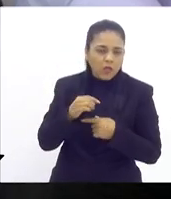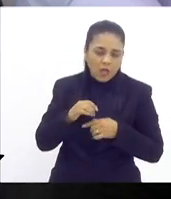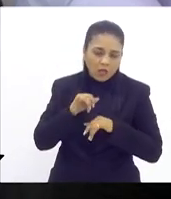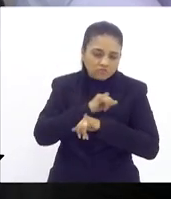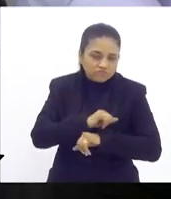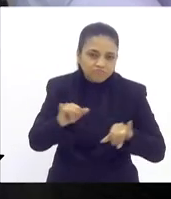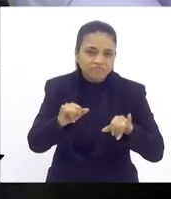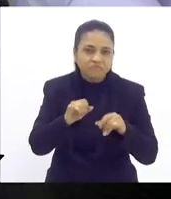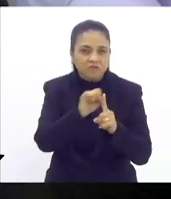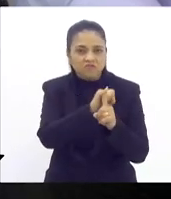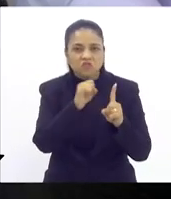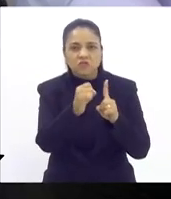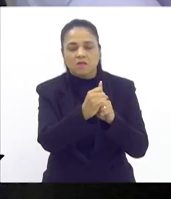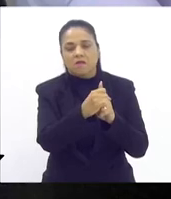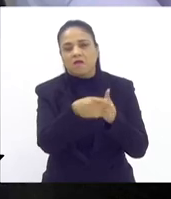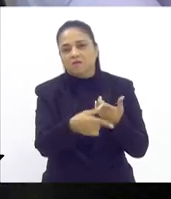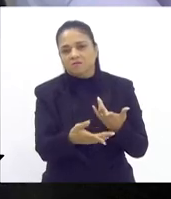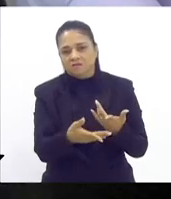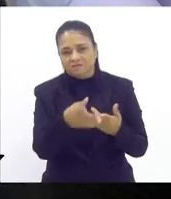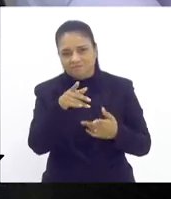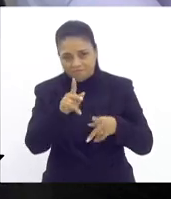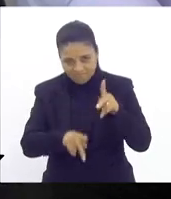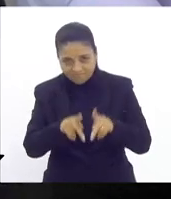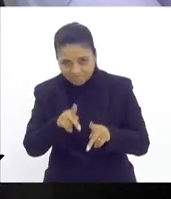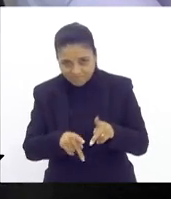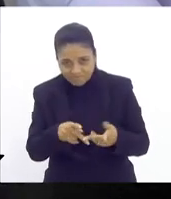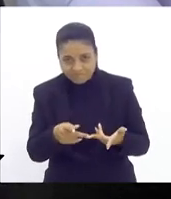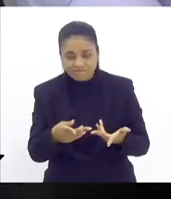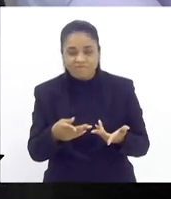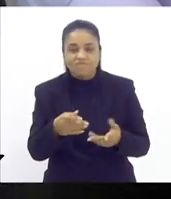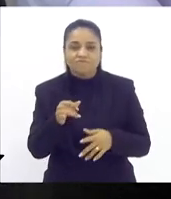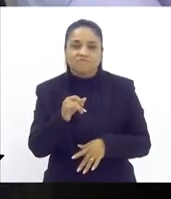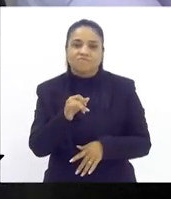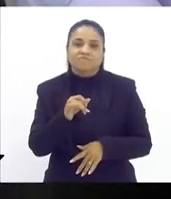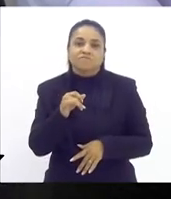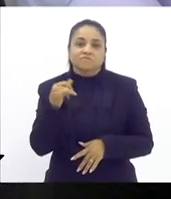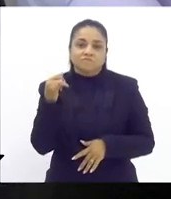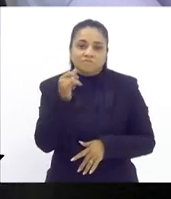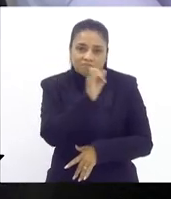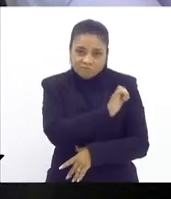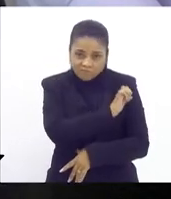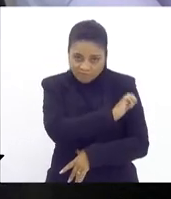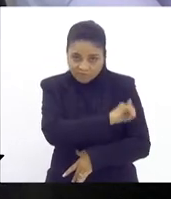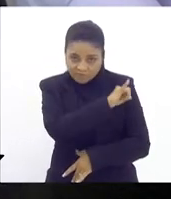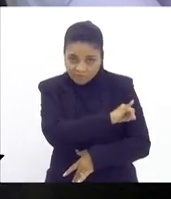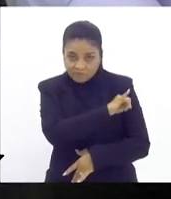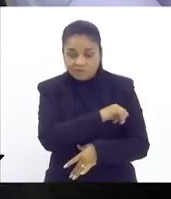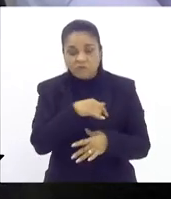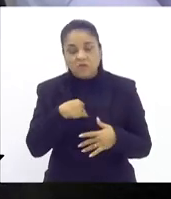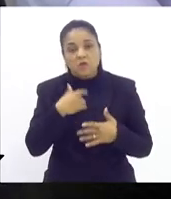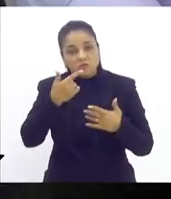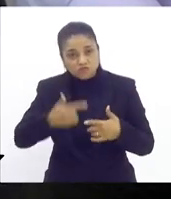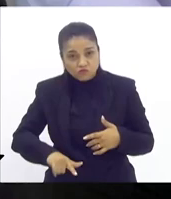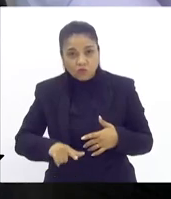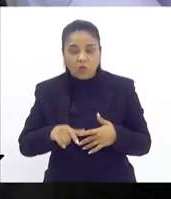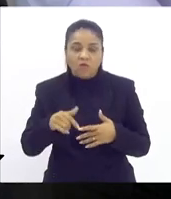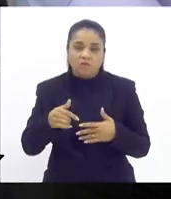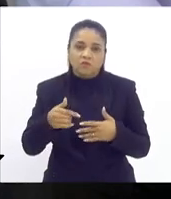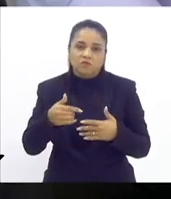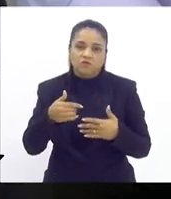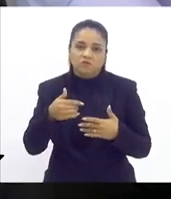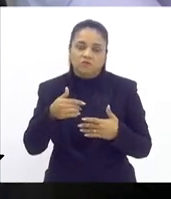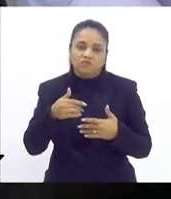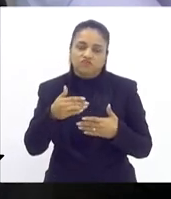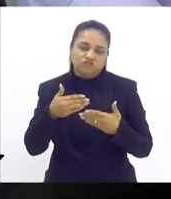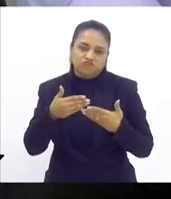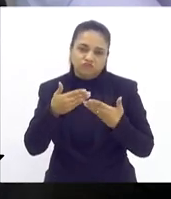a sociedade Fluminense Então eu queria ser um pouquinho mais incisivo e sugerir que a gente não convoque de novo que já